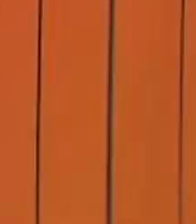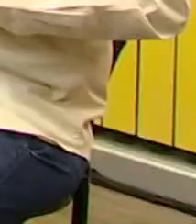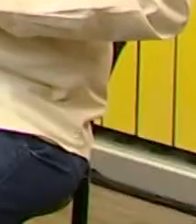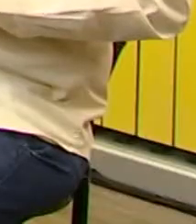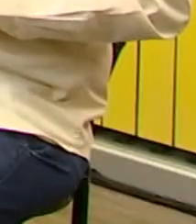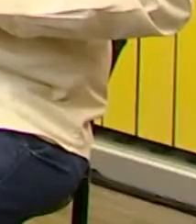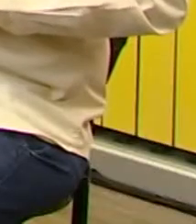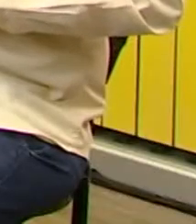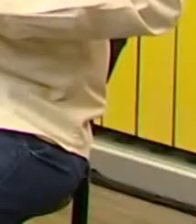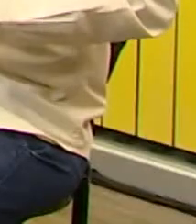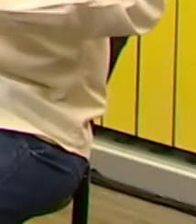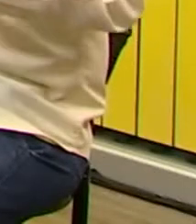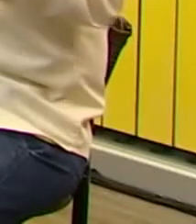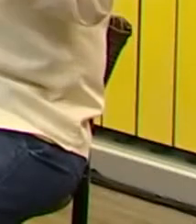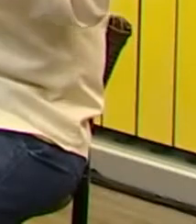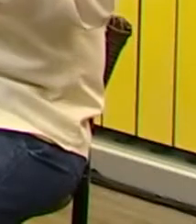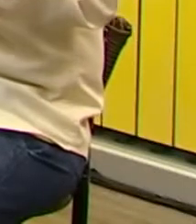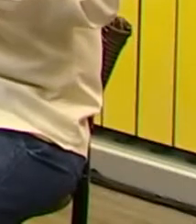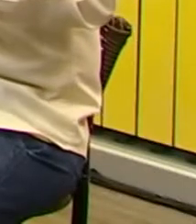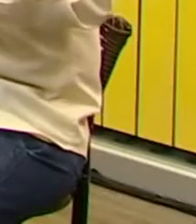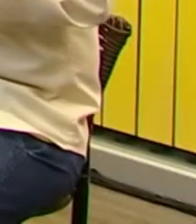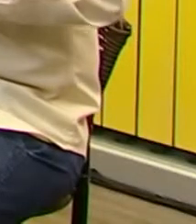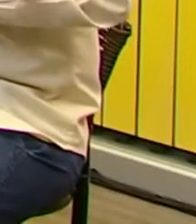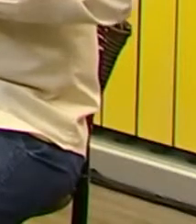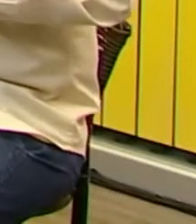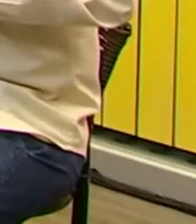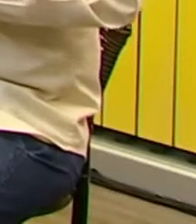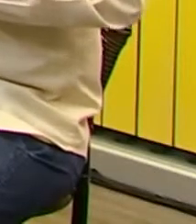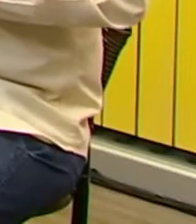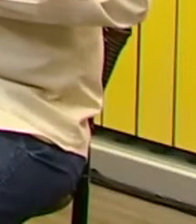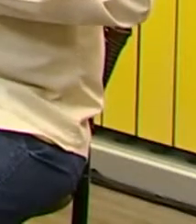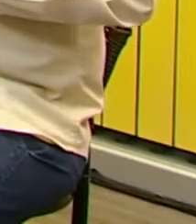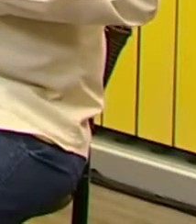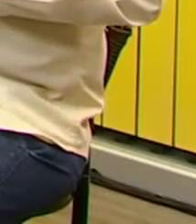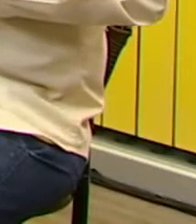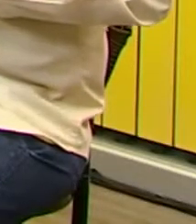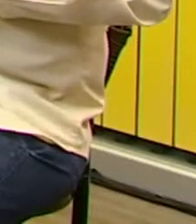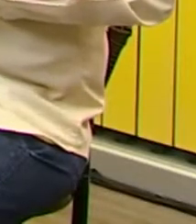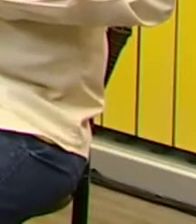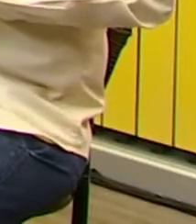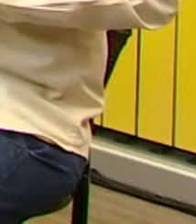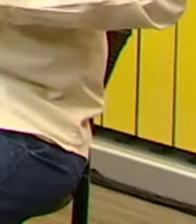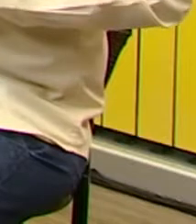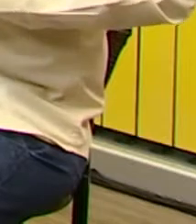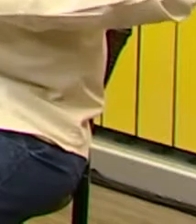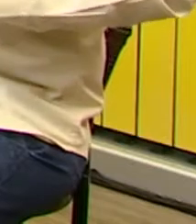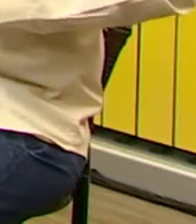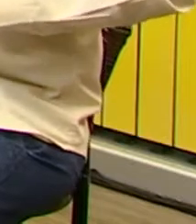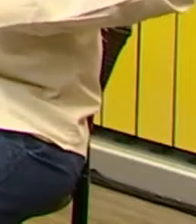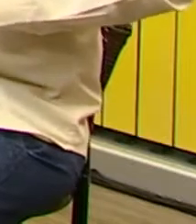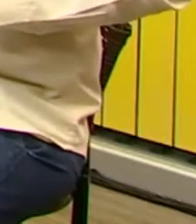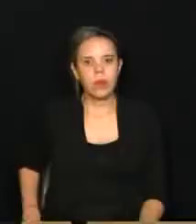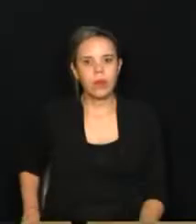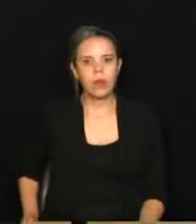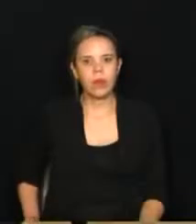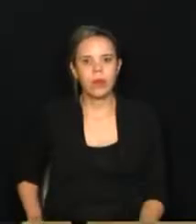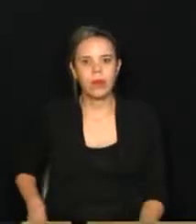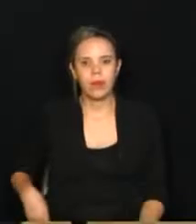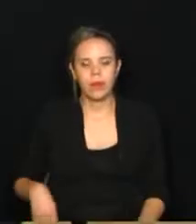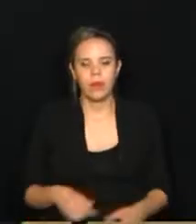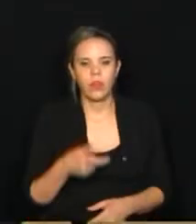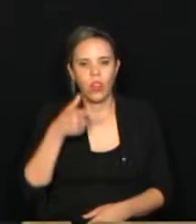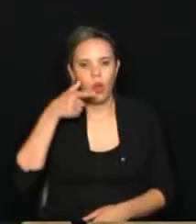Pereira de Souza Carcavale, muito obrigado pela disponibilidade do seu tempo. Sei que vocês atuaram ontem